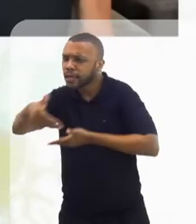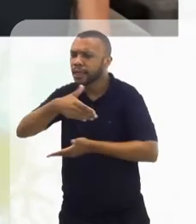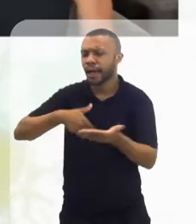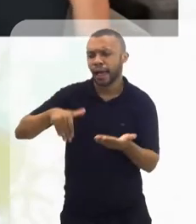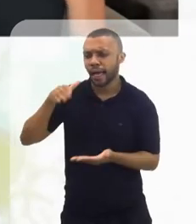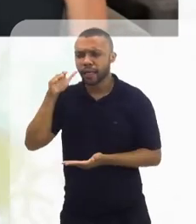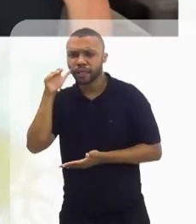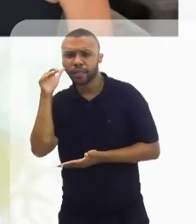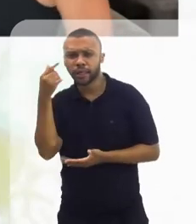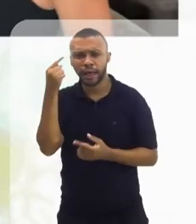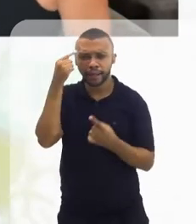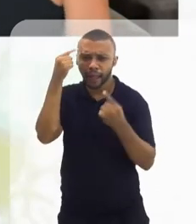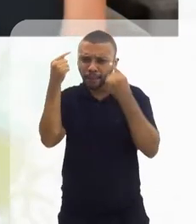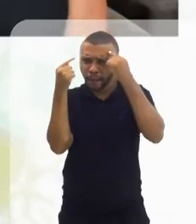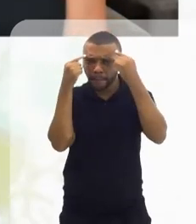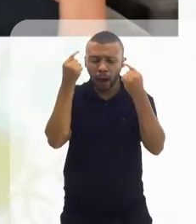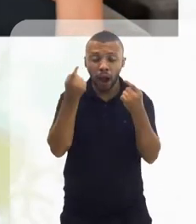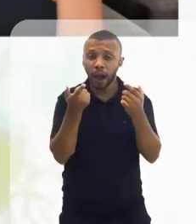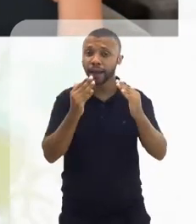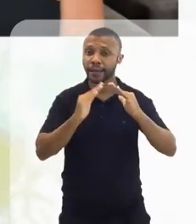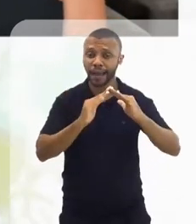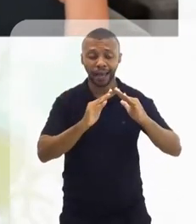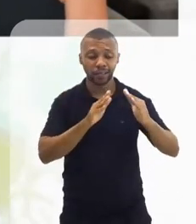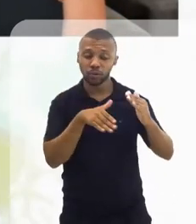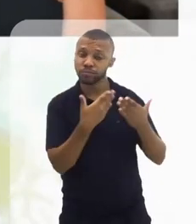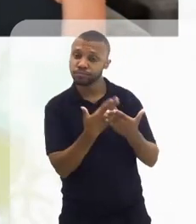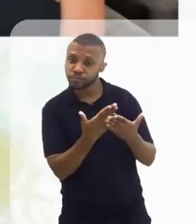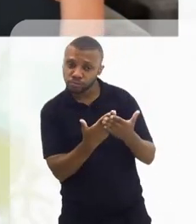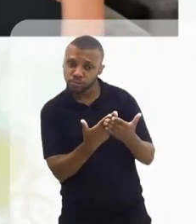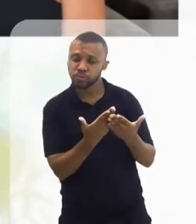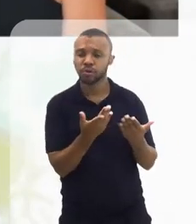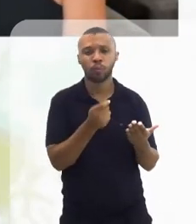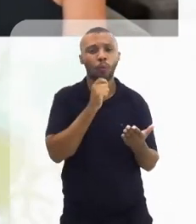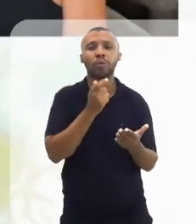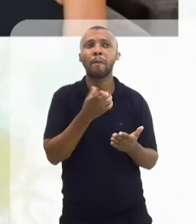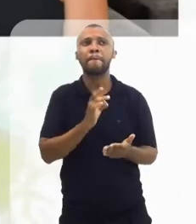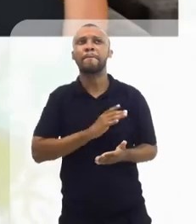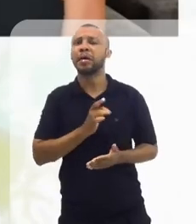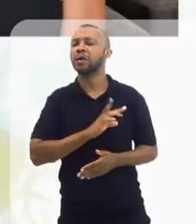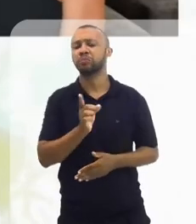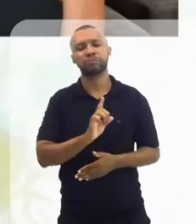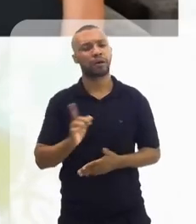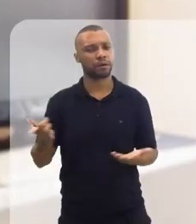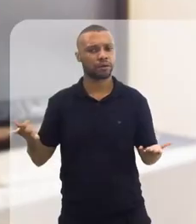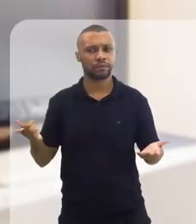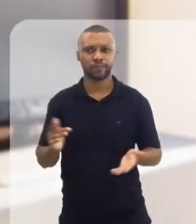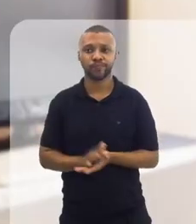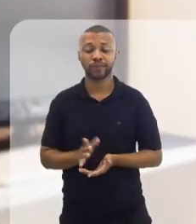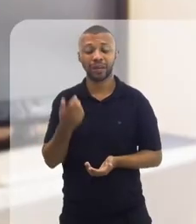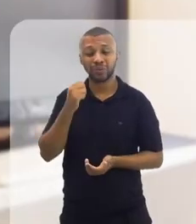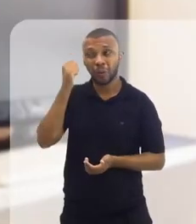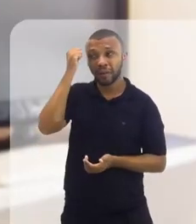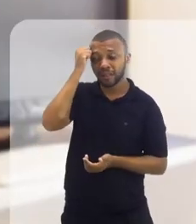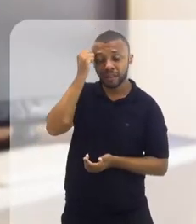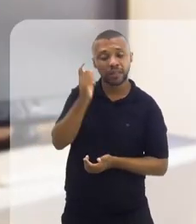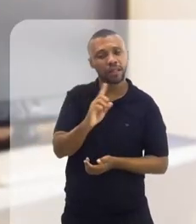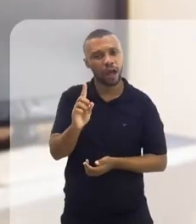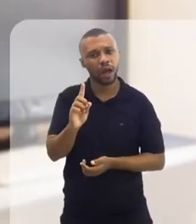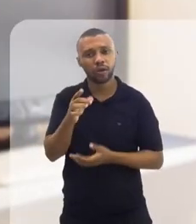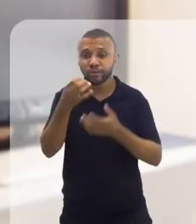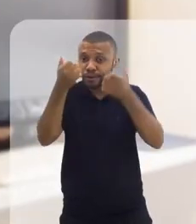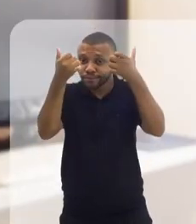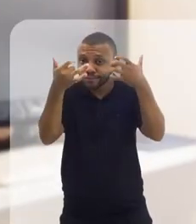me inteirar, eu tenho ideias, pesquiso em casa, apresento, não tenho E medo. assim, eu estou dizendo tudo isso porque eu não